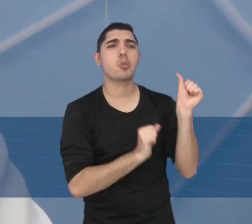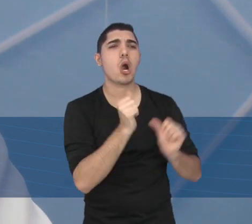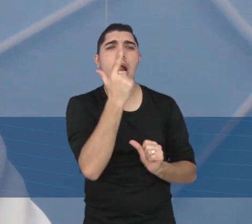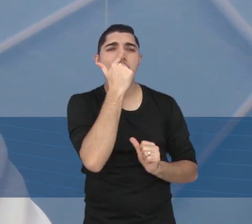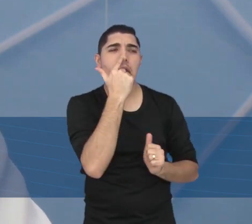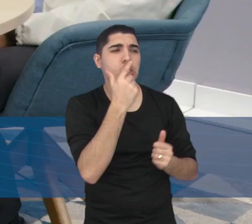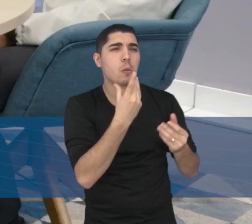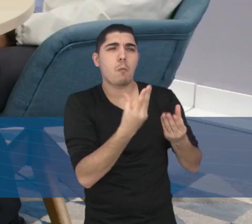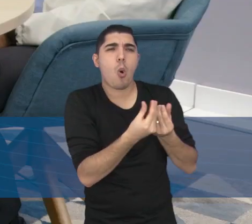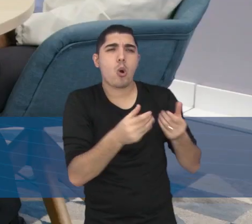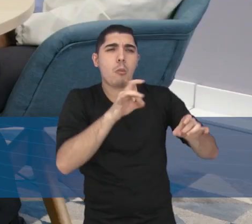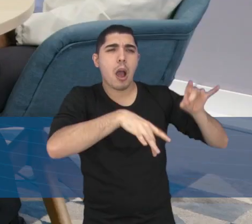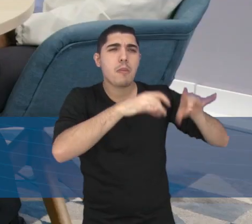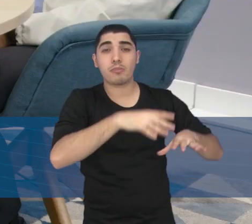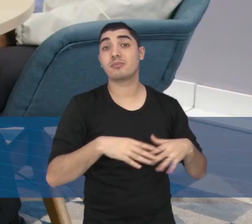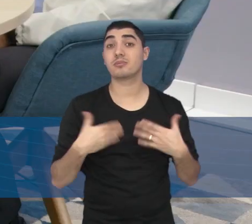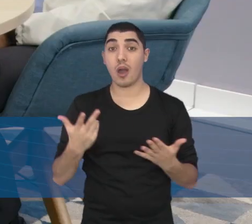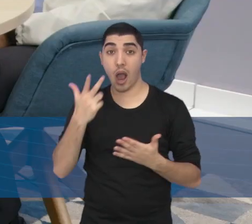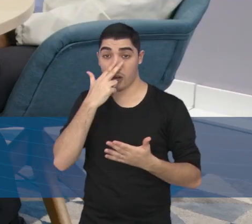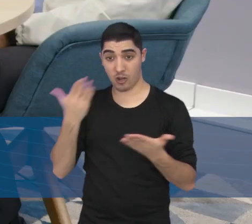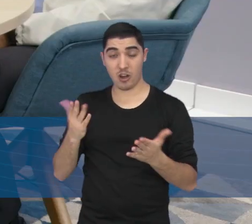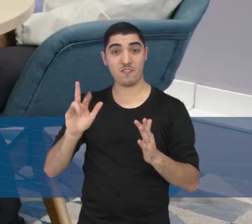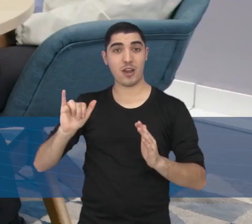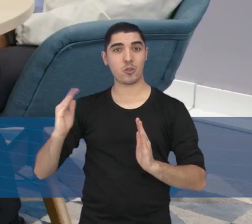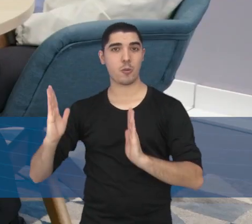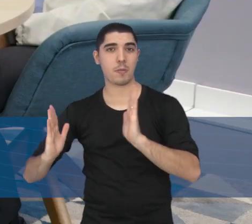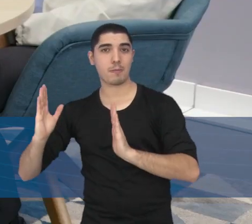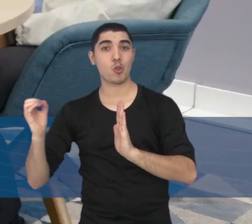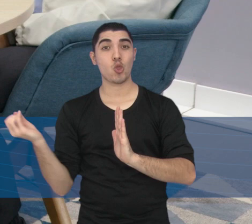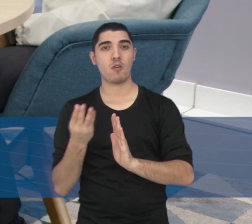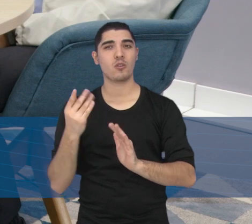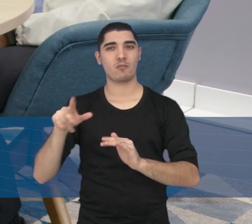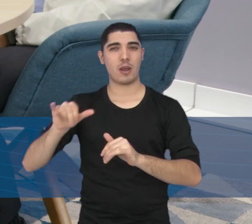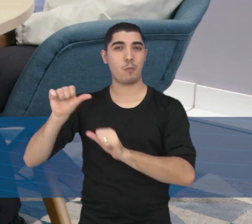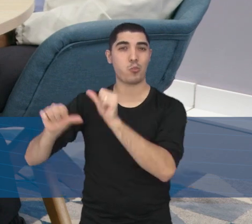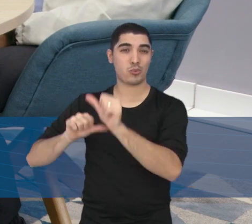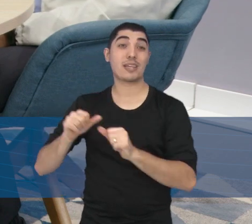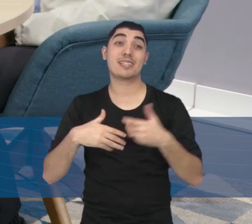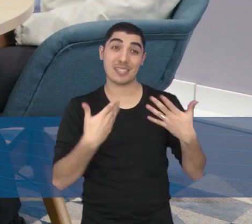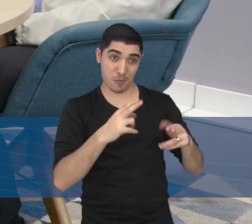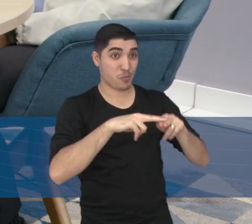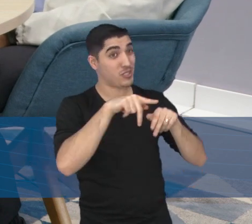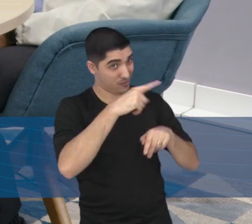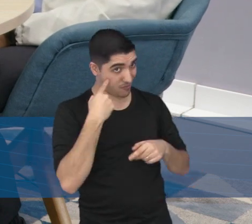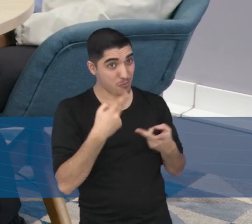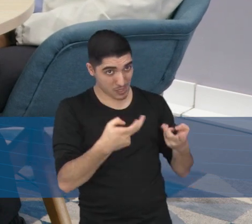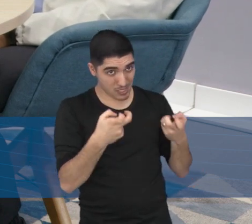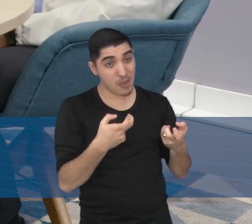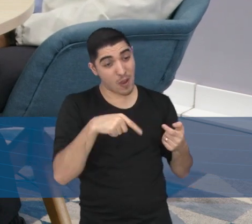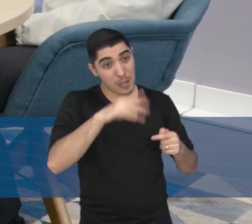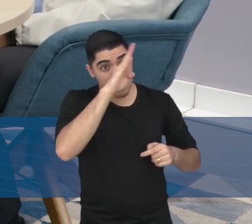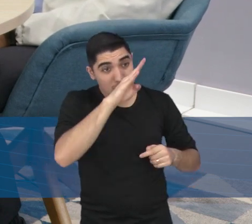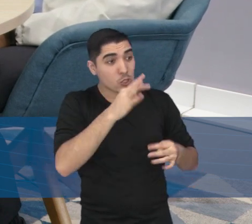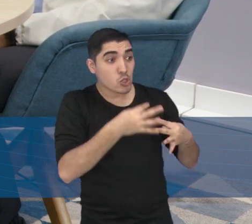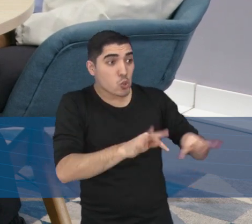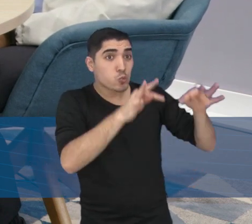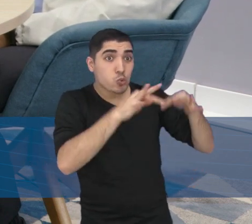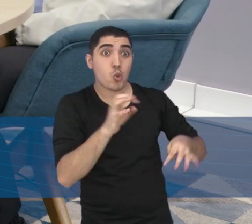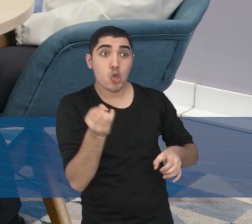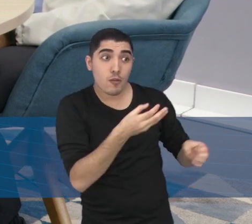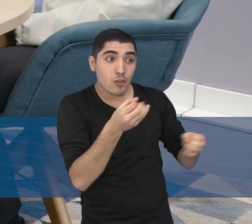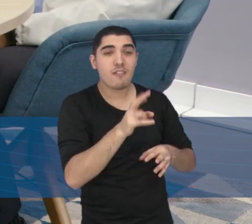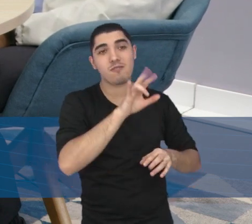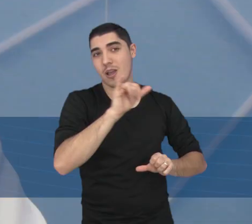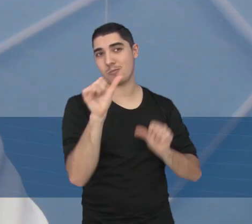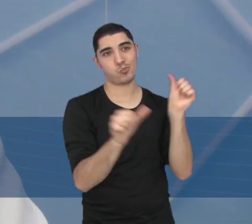mais o consumismo, né? Agora, nesse próximo período. Acontece, quando chega Black Friday também acontece ainda mais. Muito mais. Mas acho que também é inerente